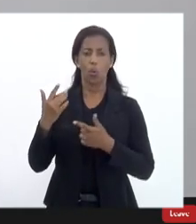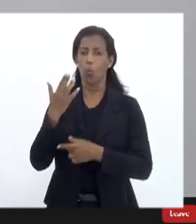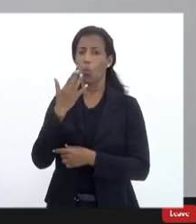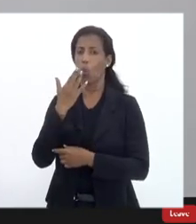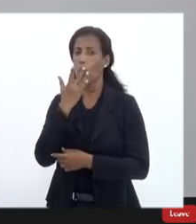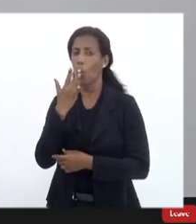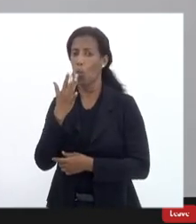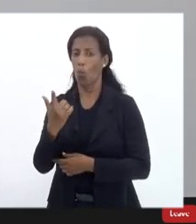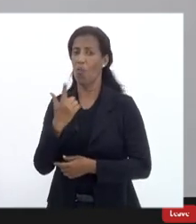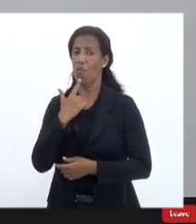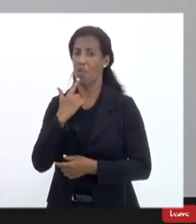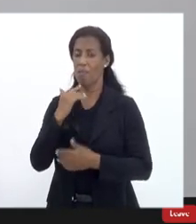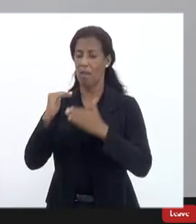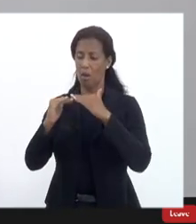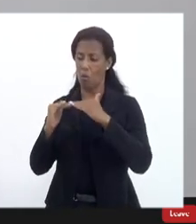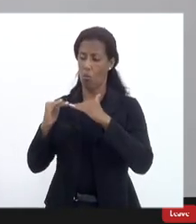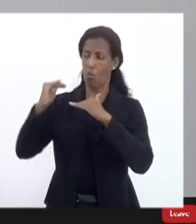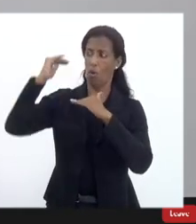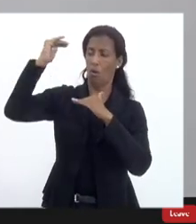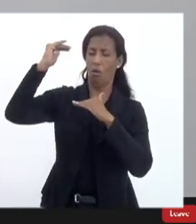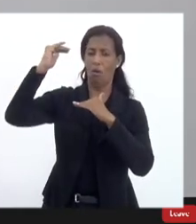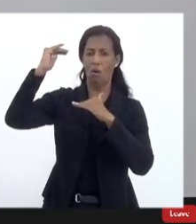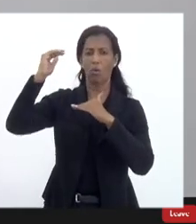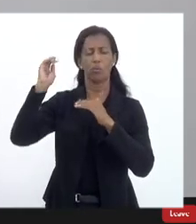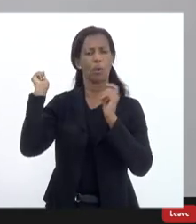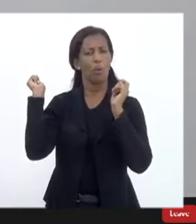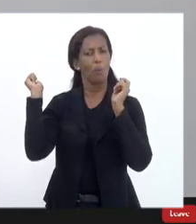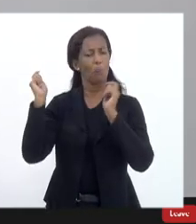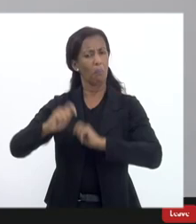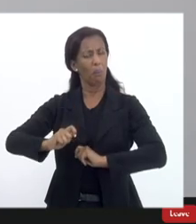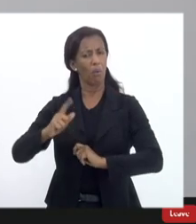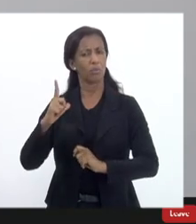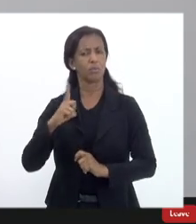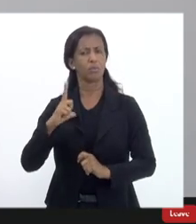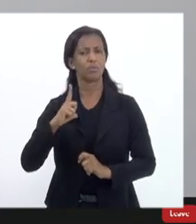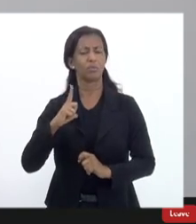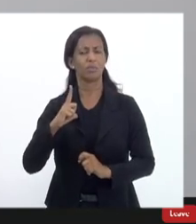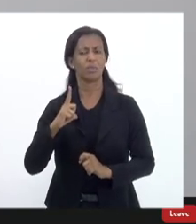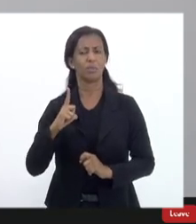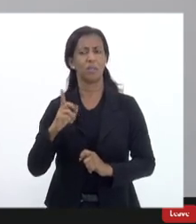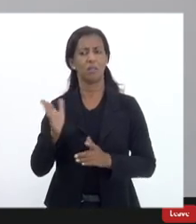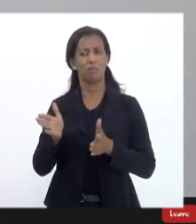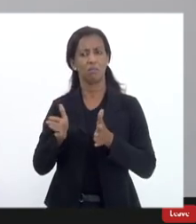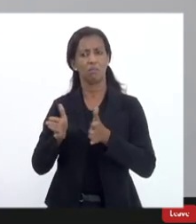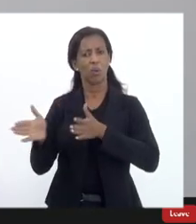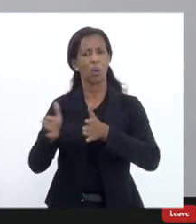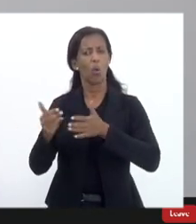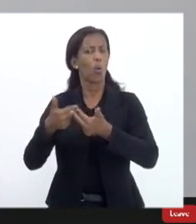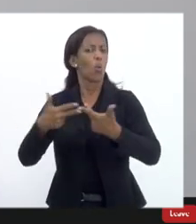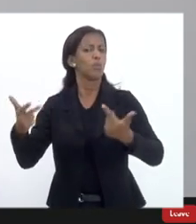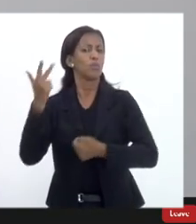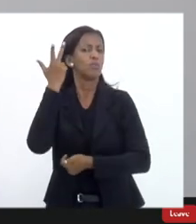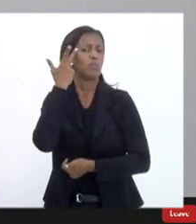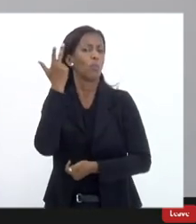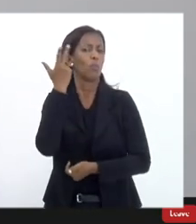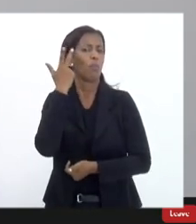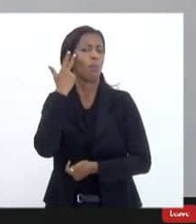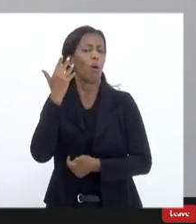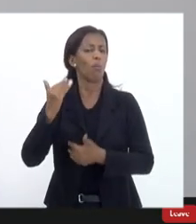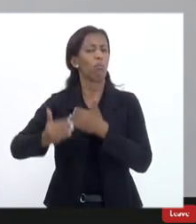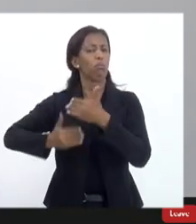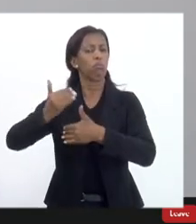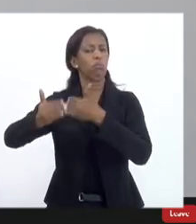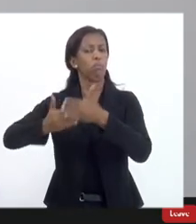risco muito alto, possam desencadear de maneira, como se as coisas estivessem normais, o